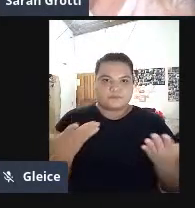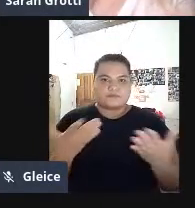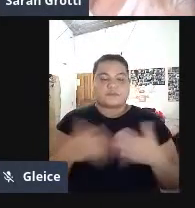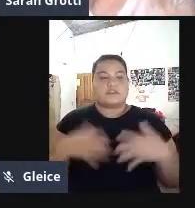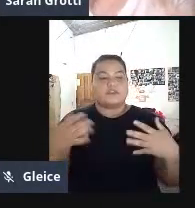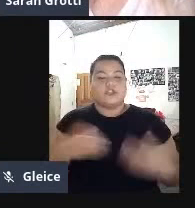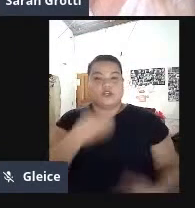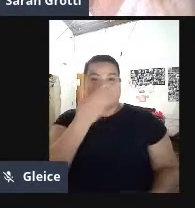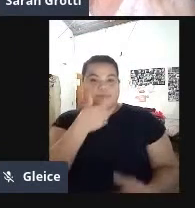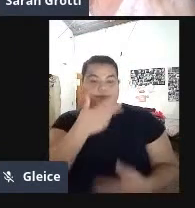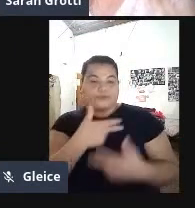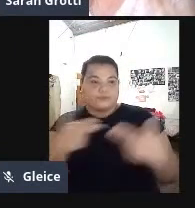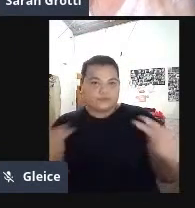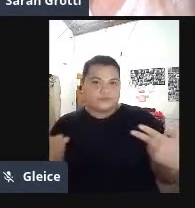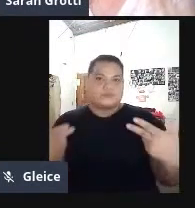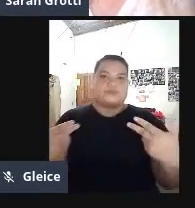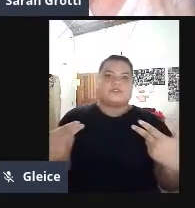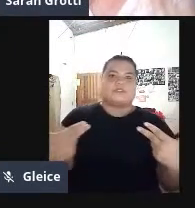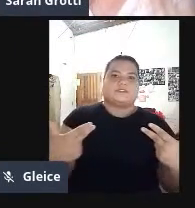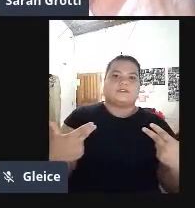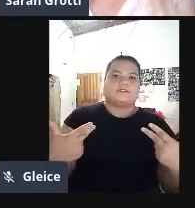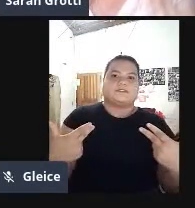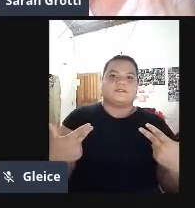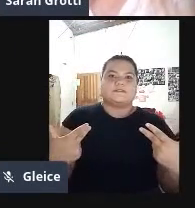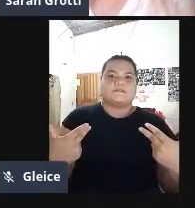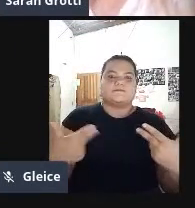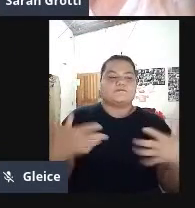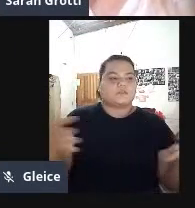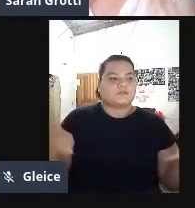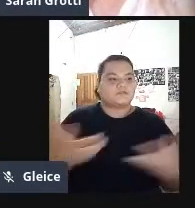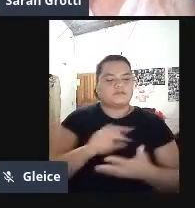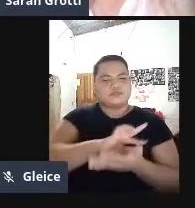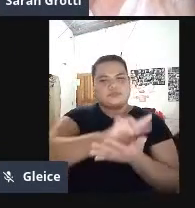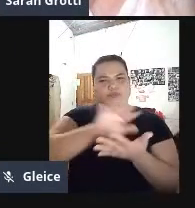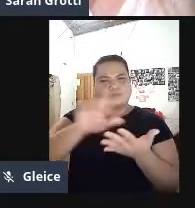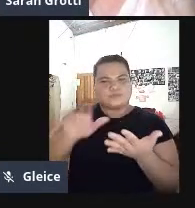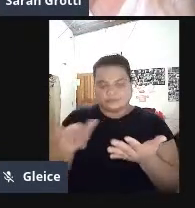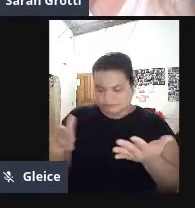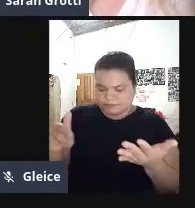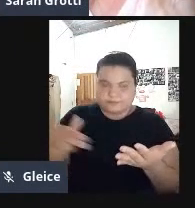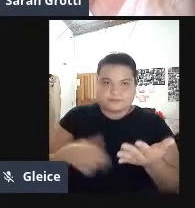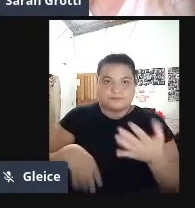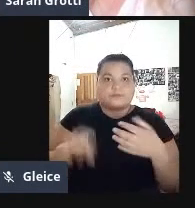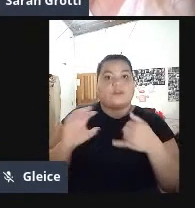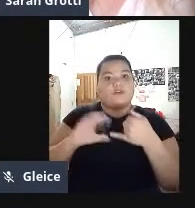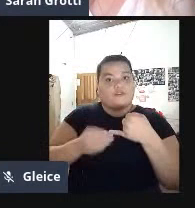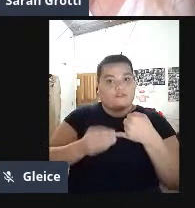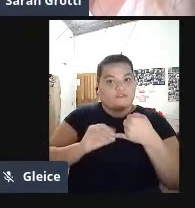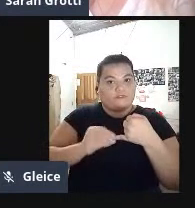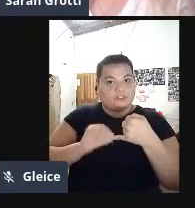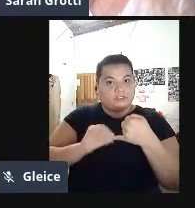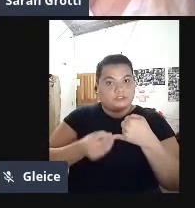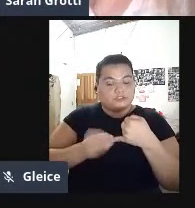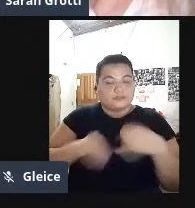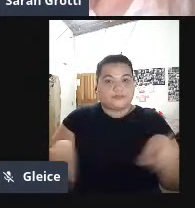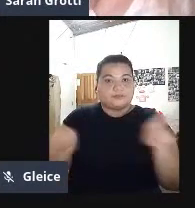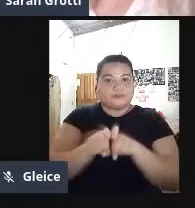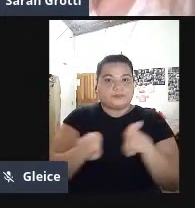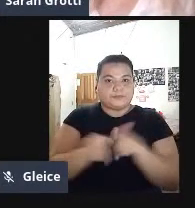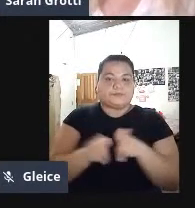fígado, ameixa, as leguminosas sobretudo, né, lentilha e feijões são excelentes fontes.